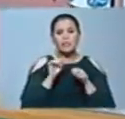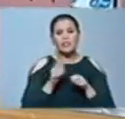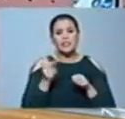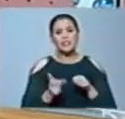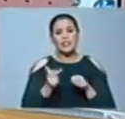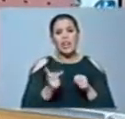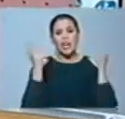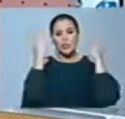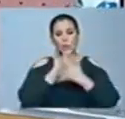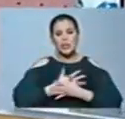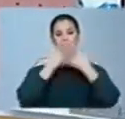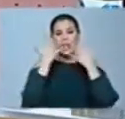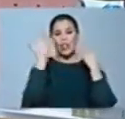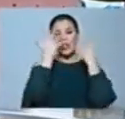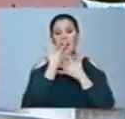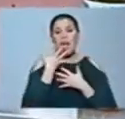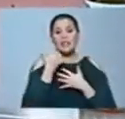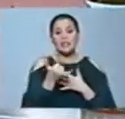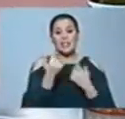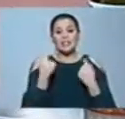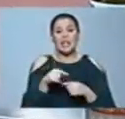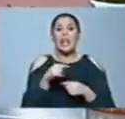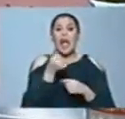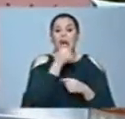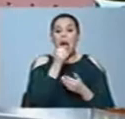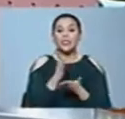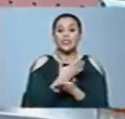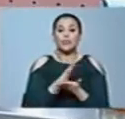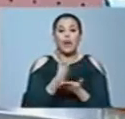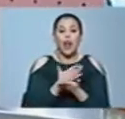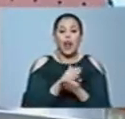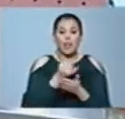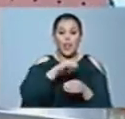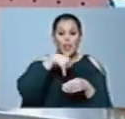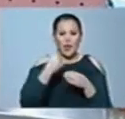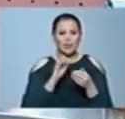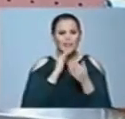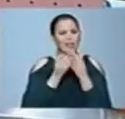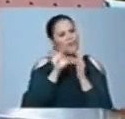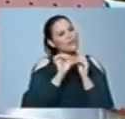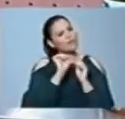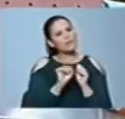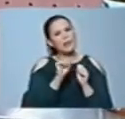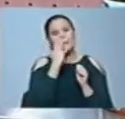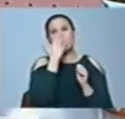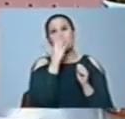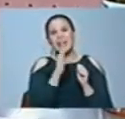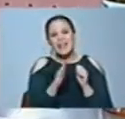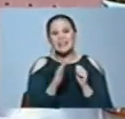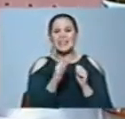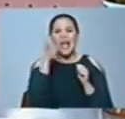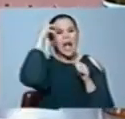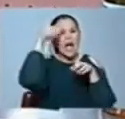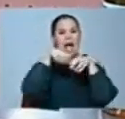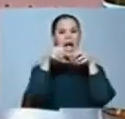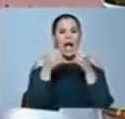no dia seguinte vamos vamos ter o soro separado do yogurte e vamos ter aqui uma espécie de um caso que vamos tentar utilizar a nossa festa